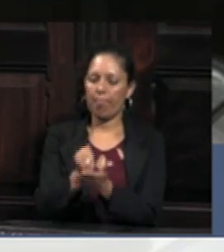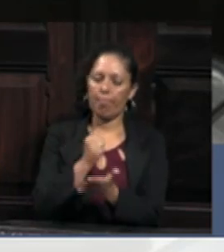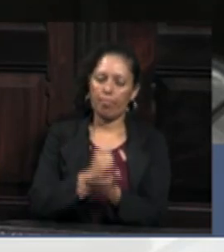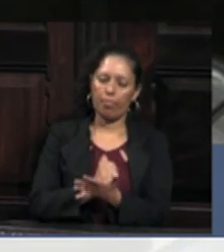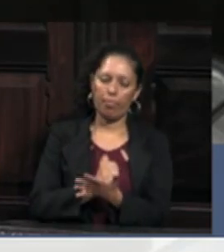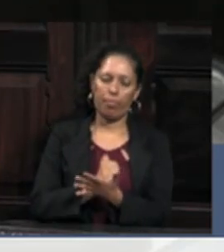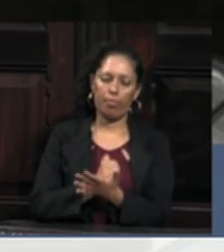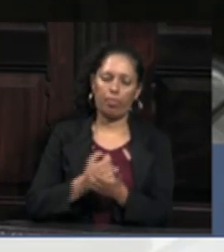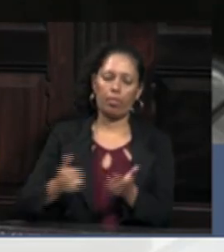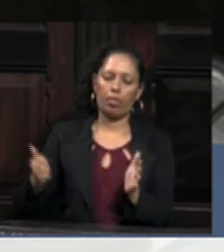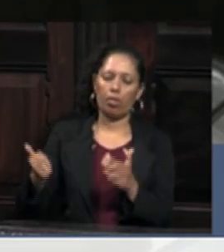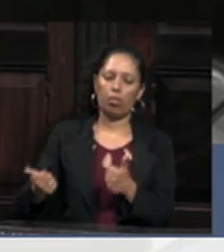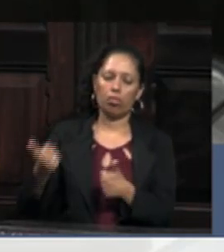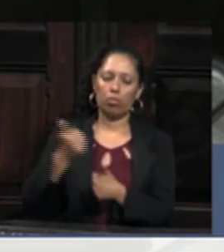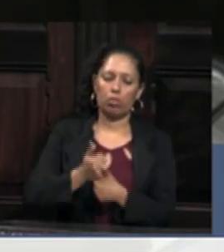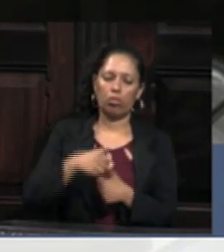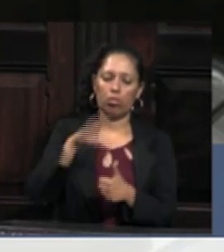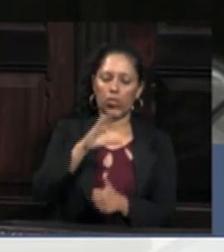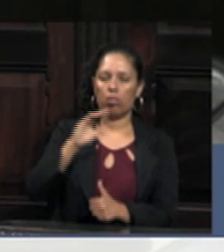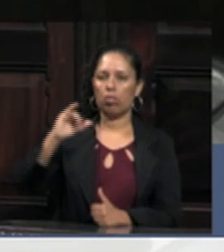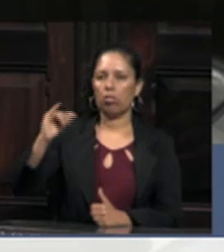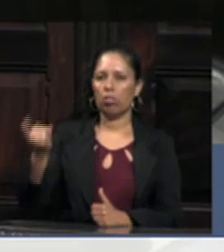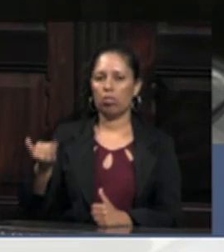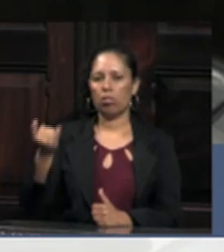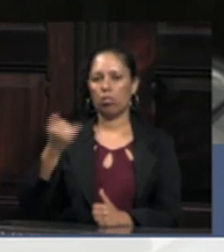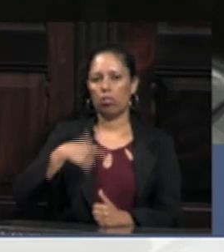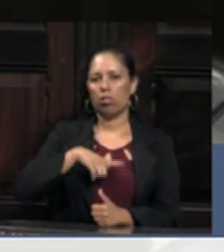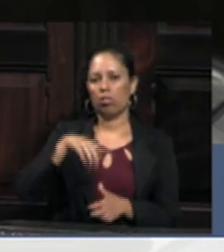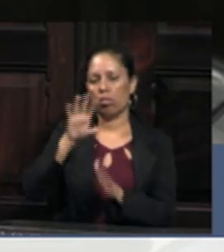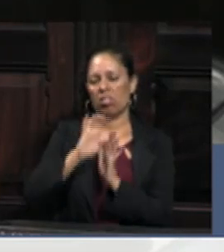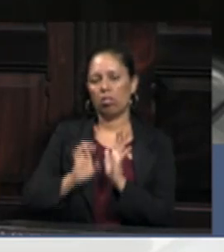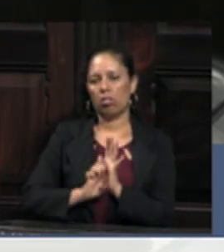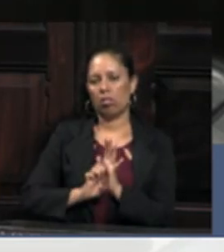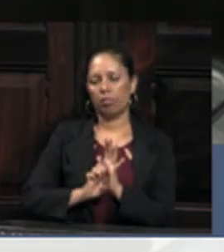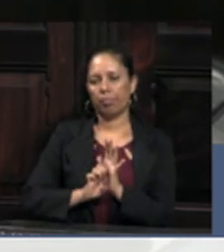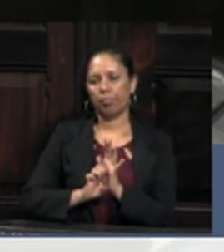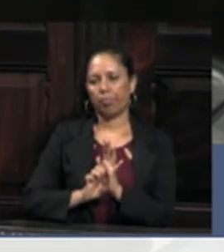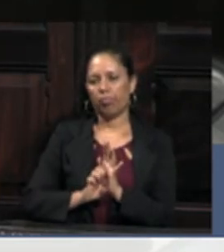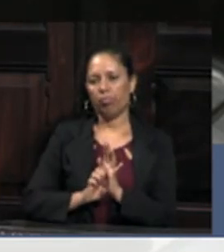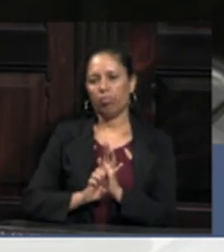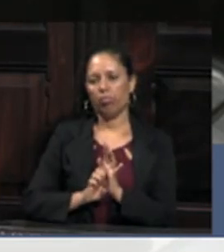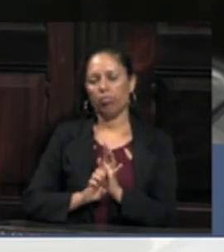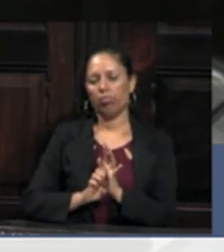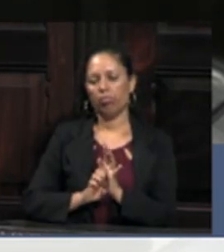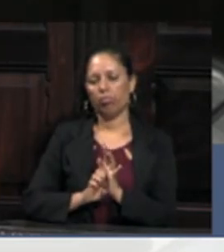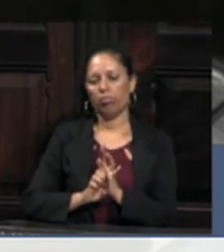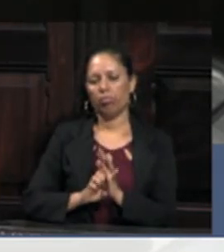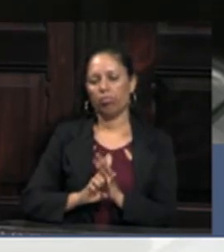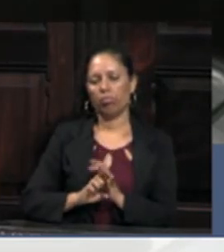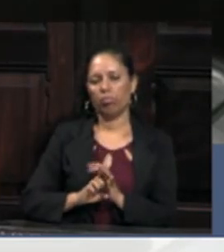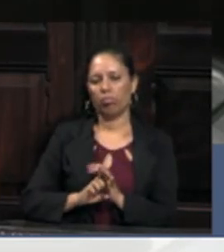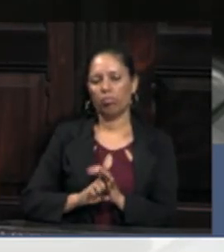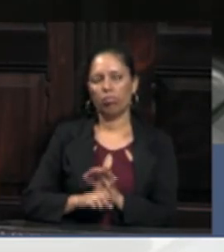Aprovado o substitutivo da CCJ, que recebeu emendas e foi transformado concluído o